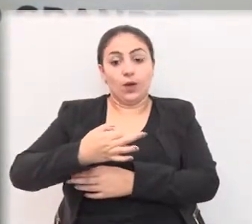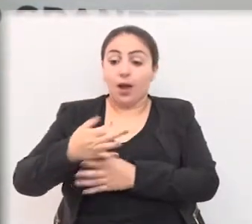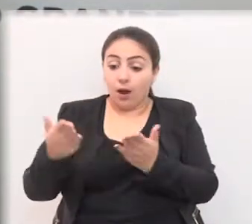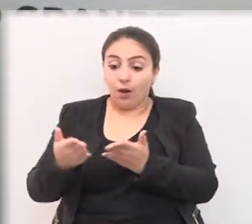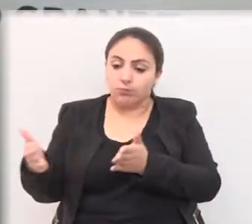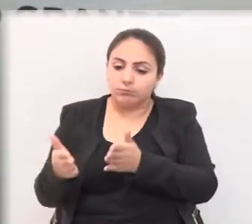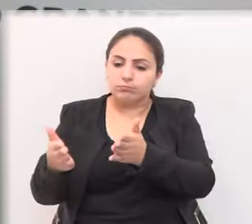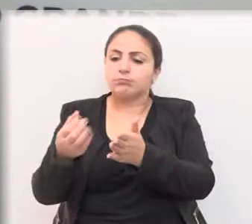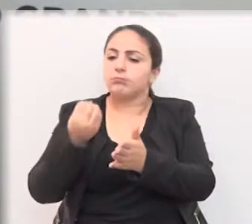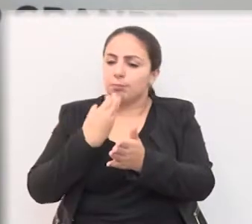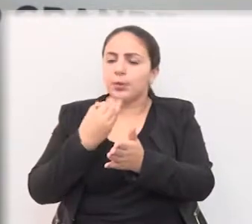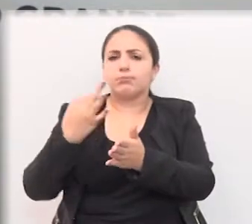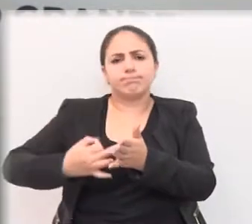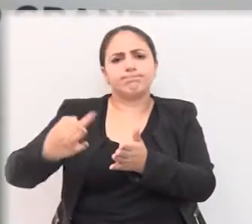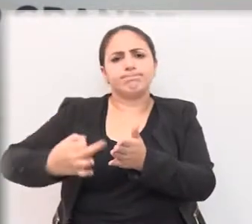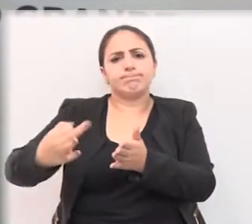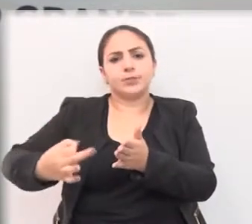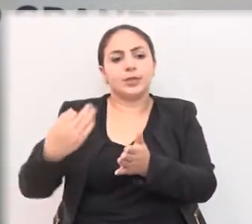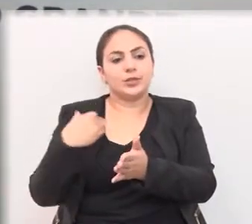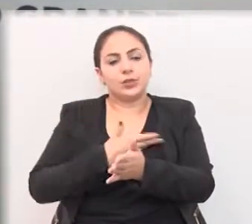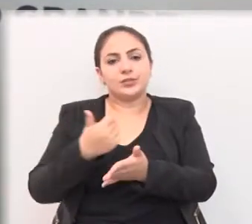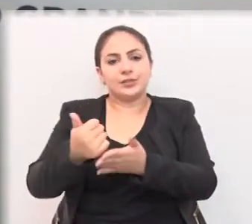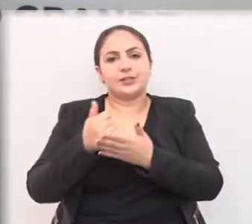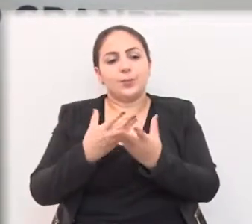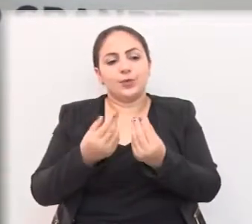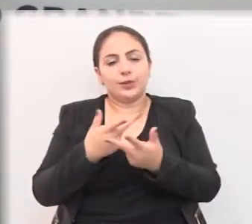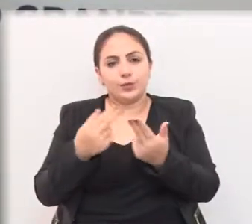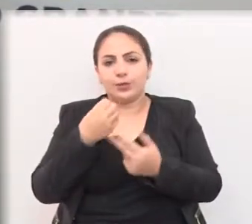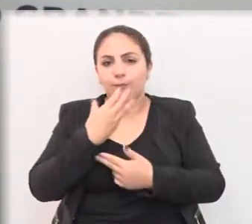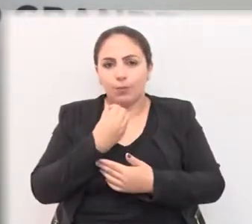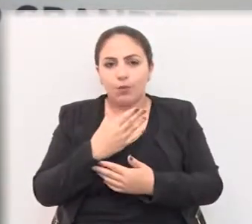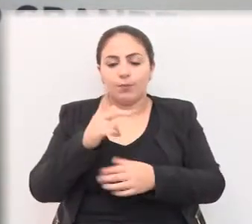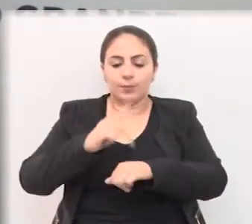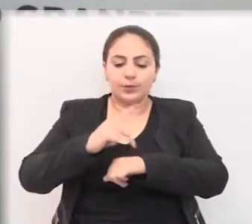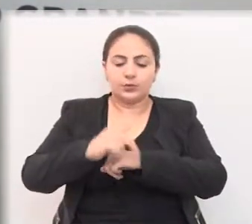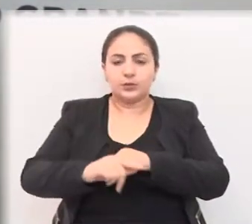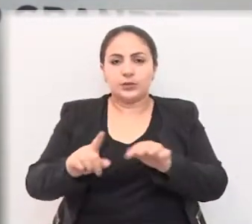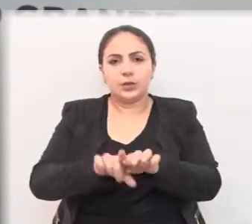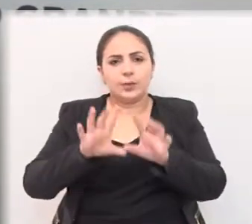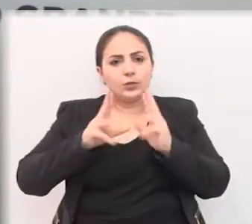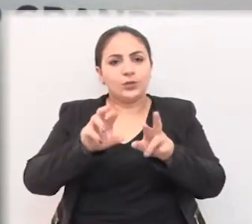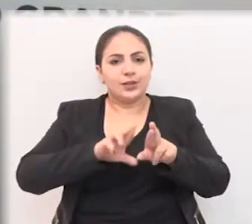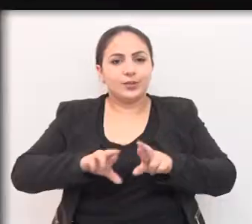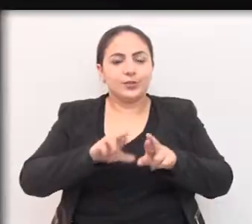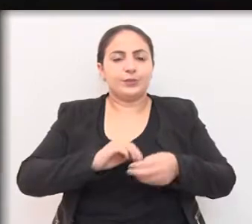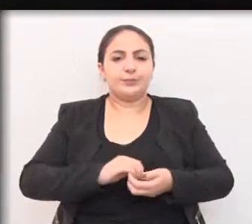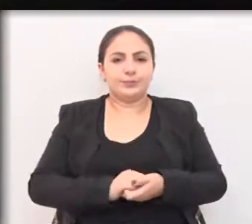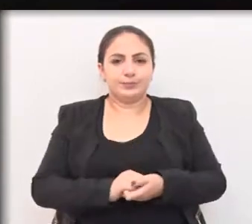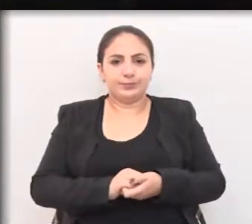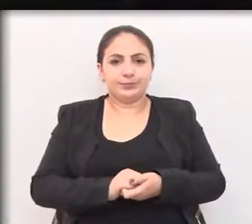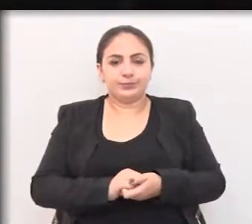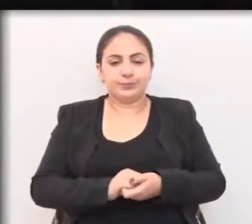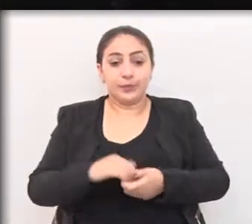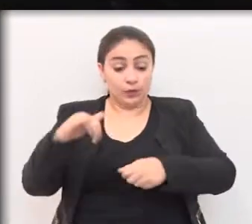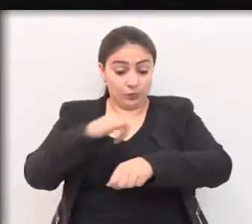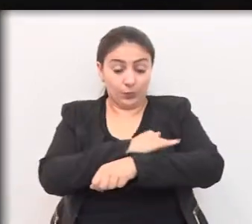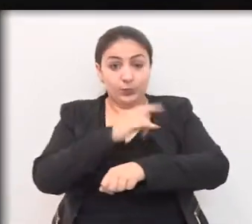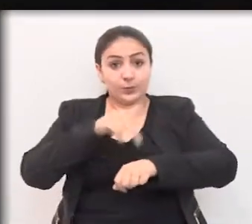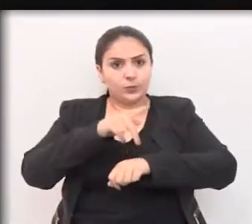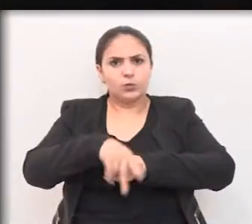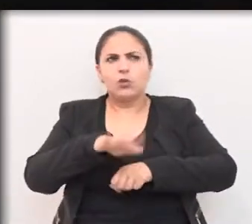bem trilhado e que isso vai trazer muitos benefícios para Passo Fundo e para toda a região. O aeroporto de Passo Fundo já era para